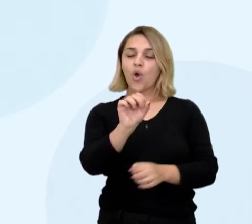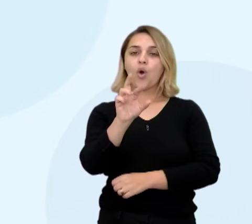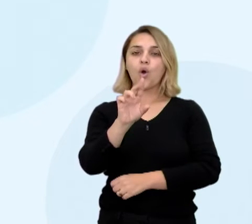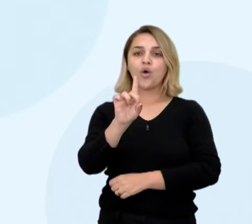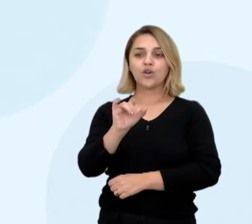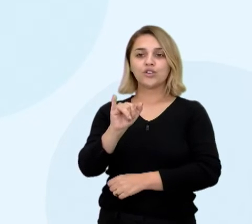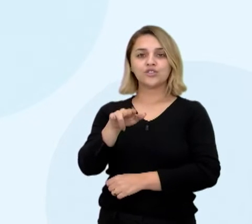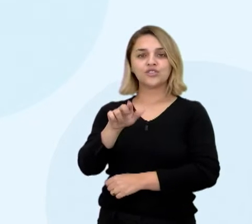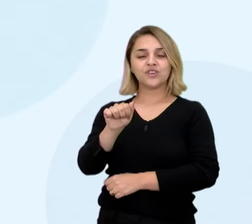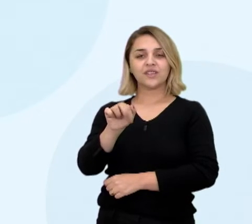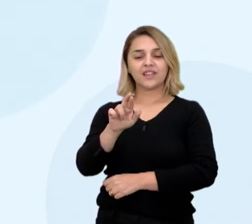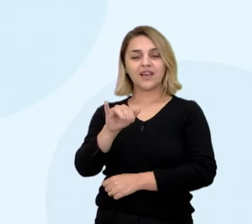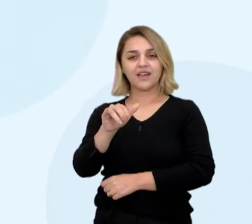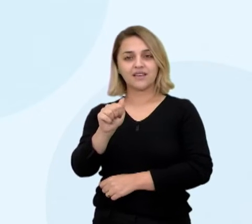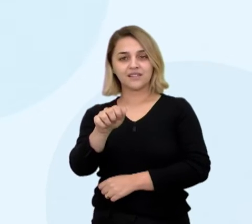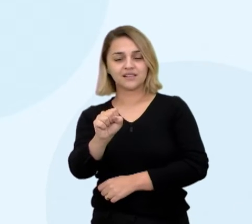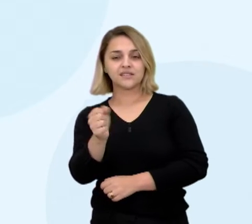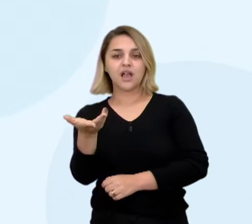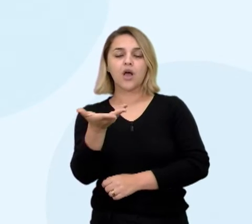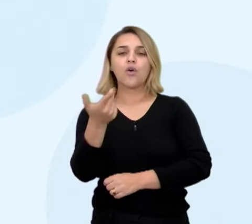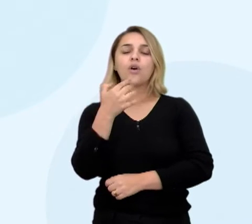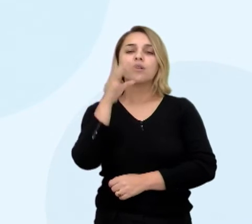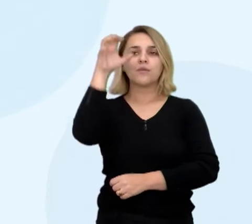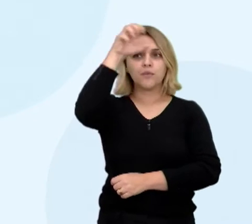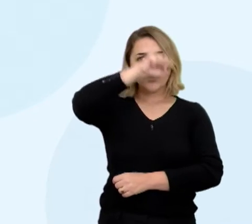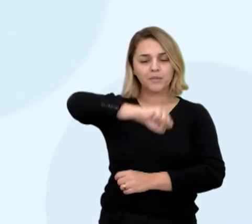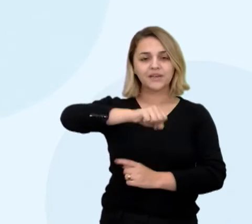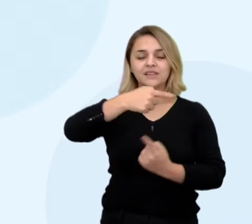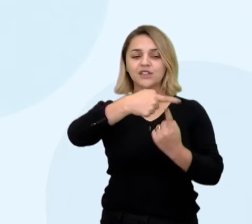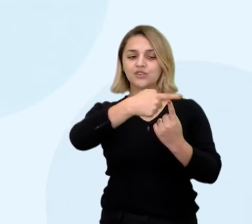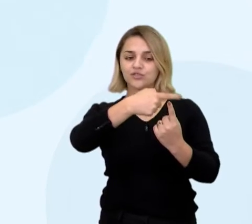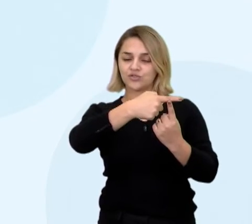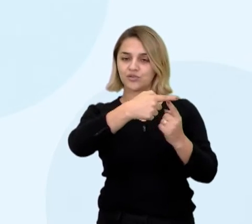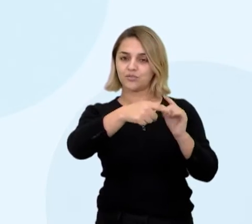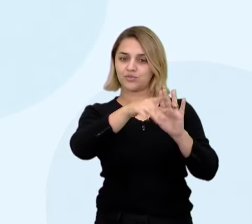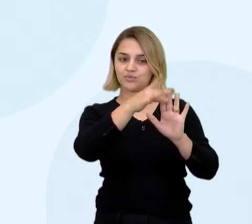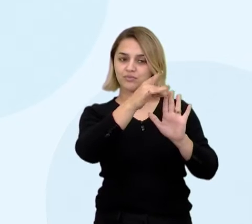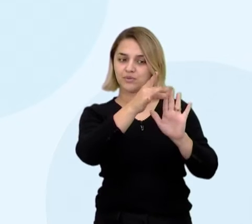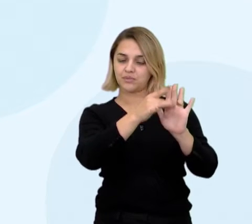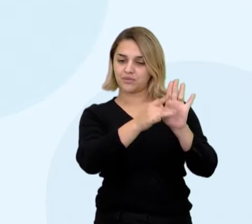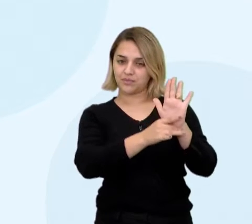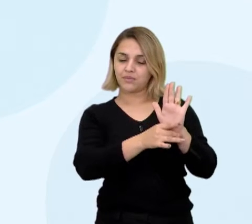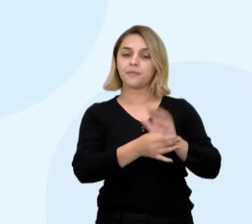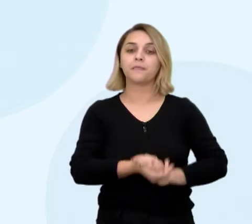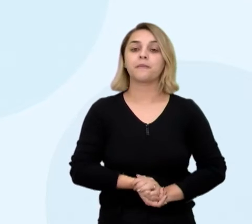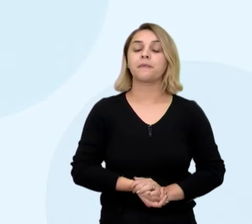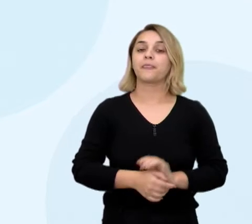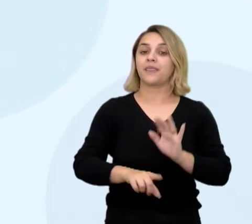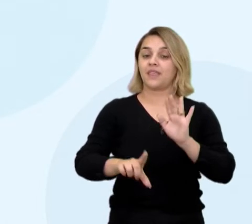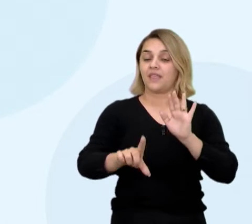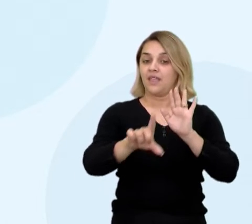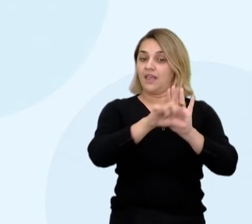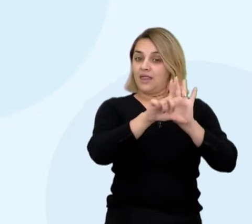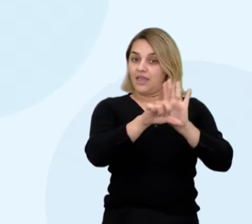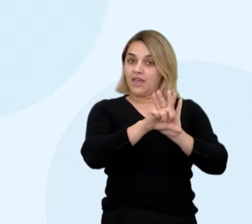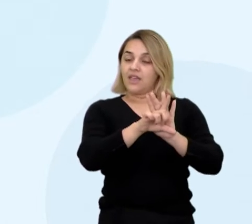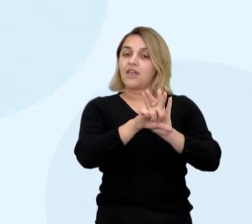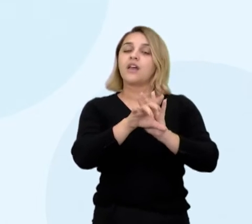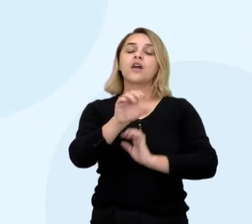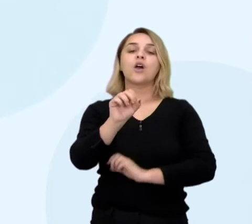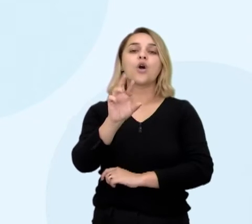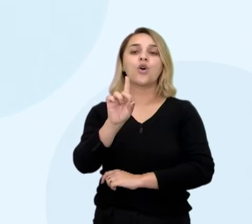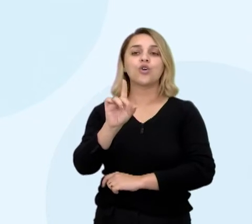juntos esses tipos de leis, né? A lei ordinária, pessoal, é o tipo de norma mais comum que a gente tem,